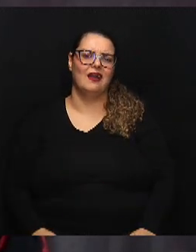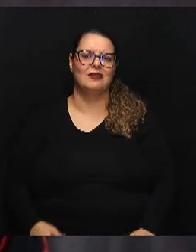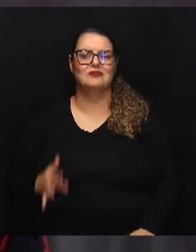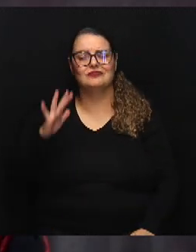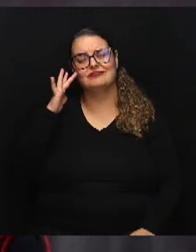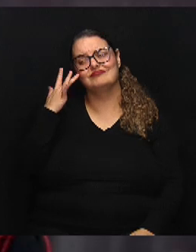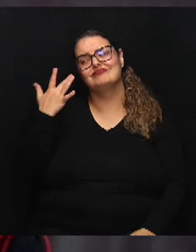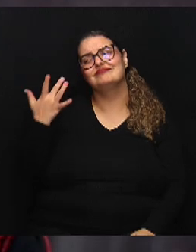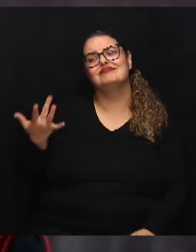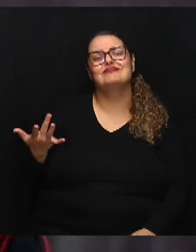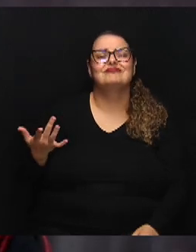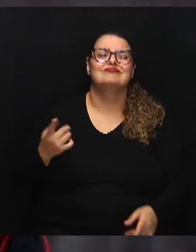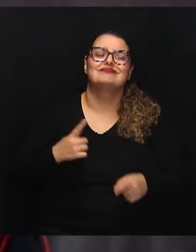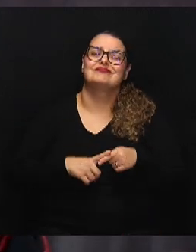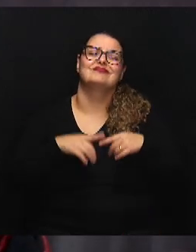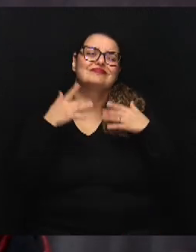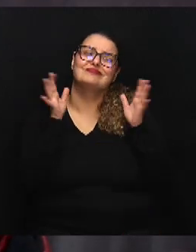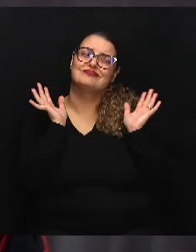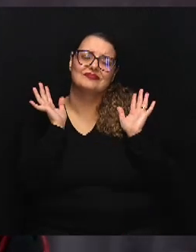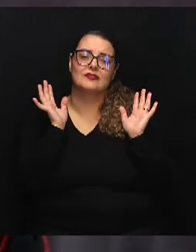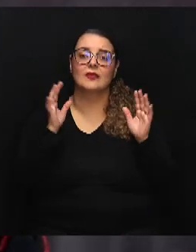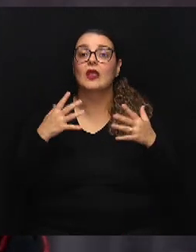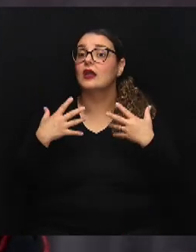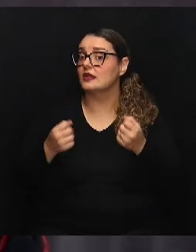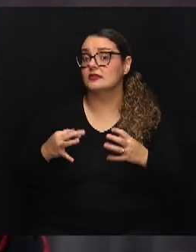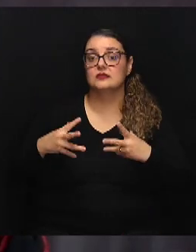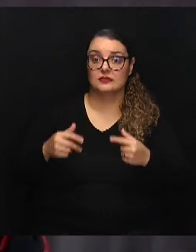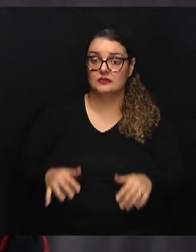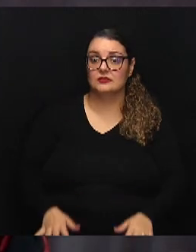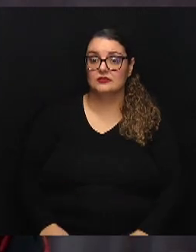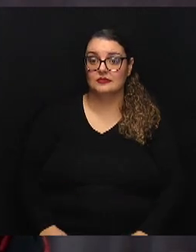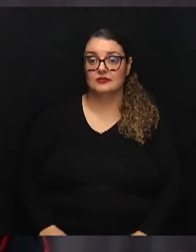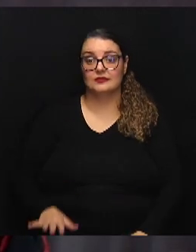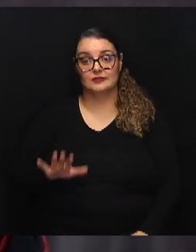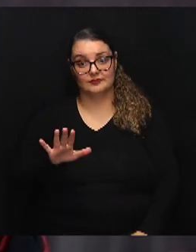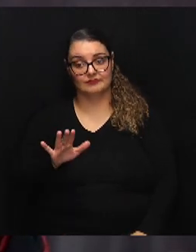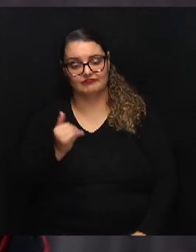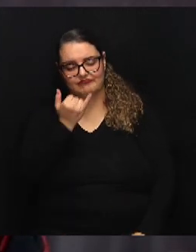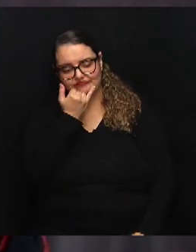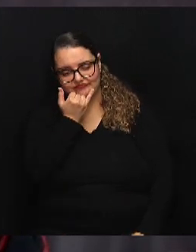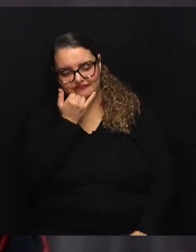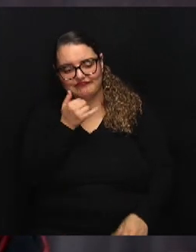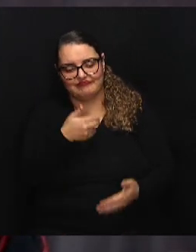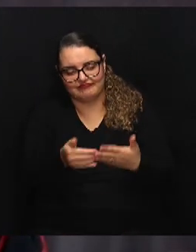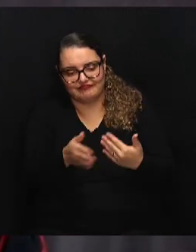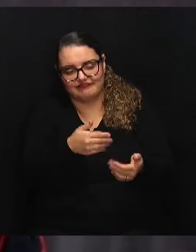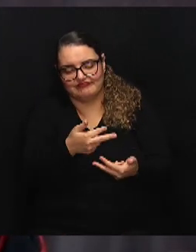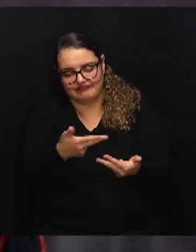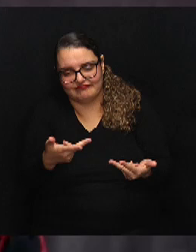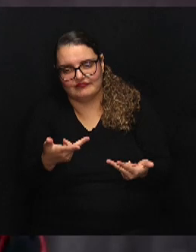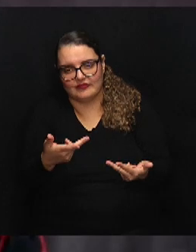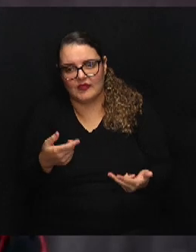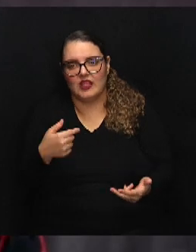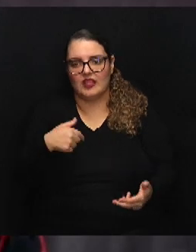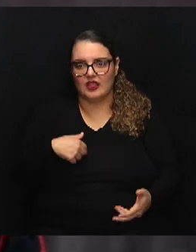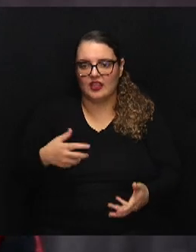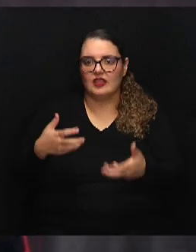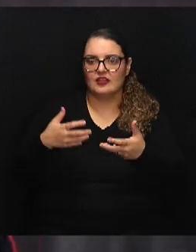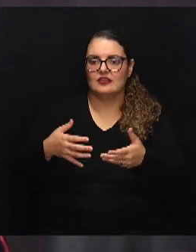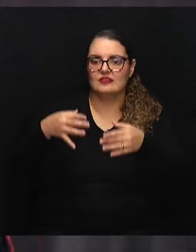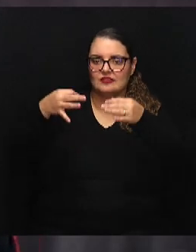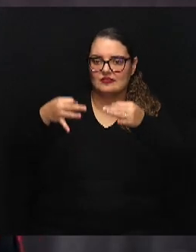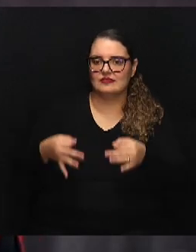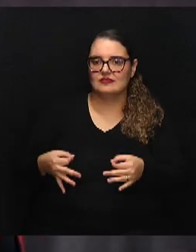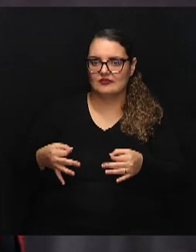lá, enfim. Aceito tudo, a não ser desculpas esfarrapadas. Faço questão de um mínimo de certeza,